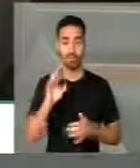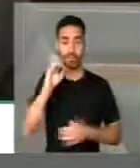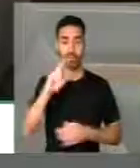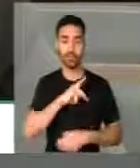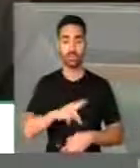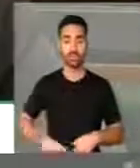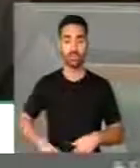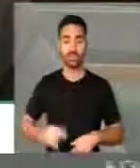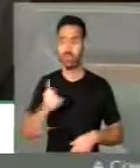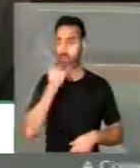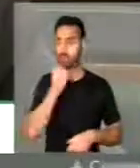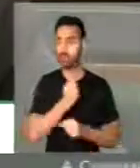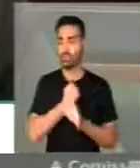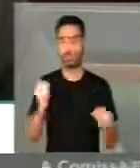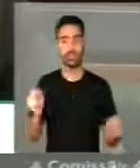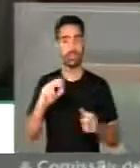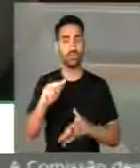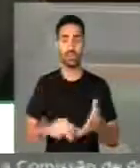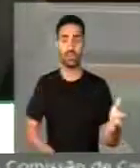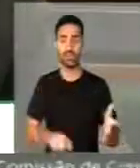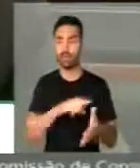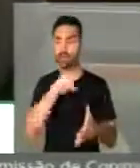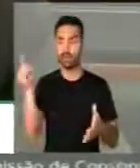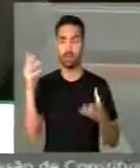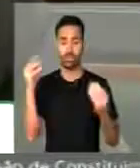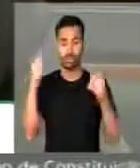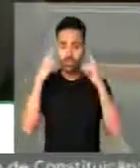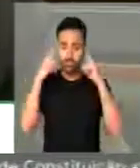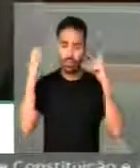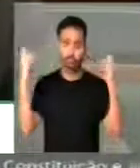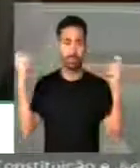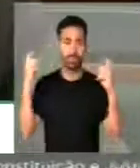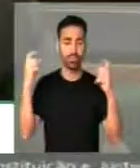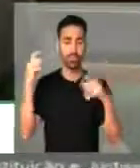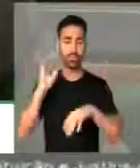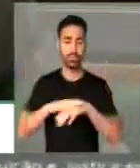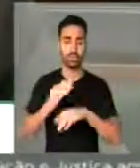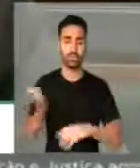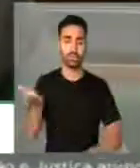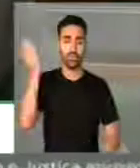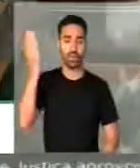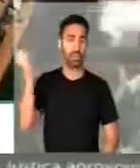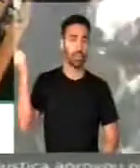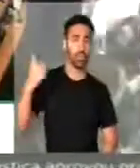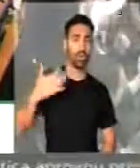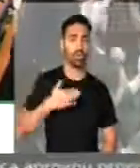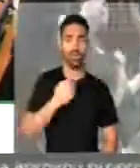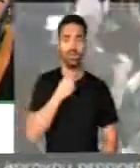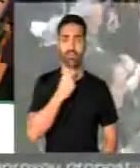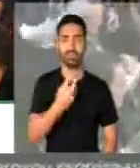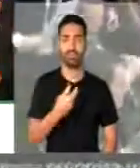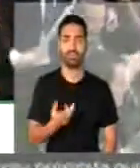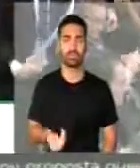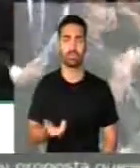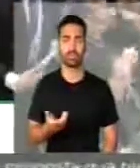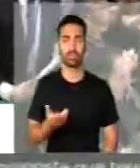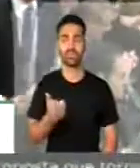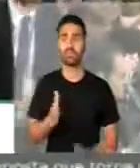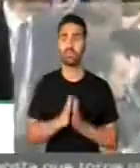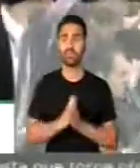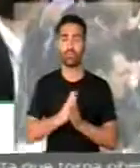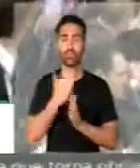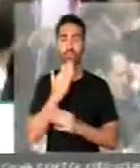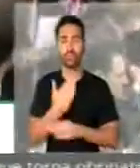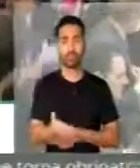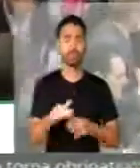impossível fazer uma leitura com um barulho maior do que a minha voz. Gostaria que Vossa Excelência solicitasse ao